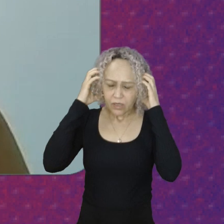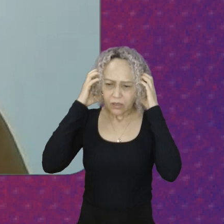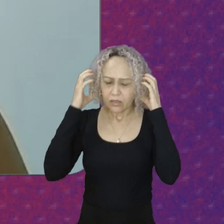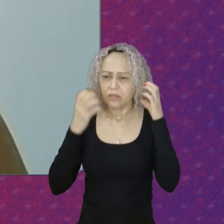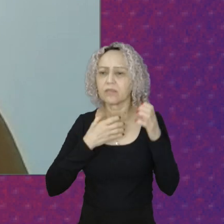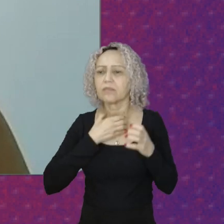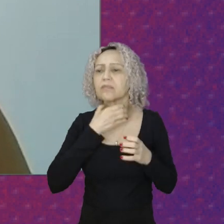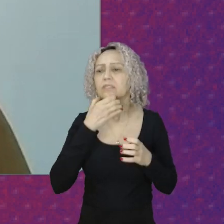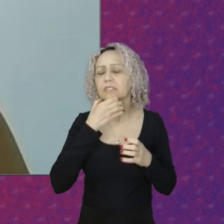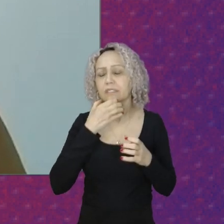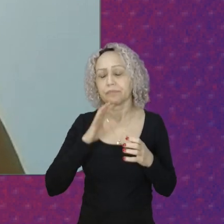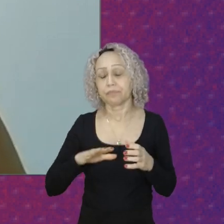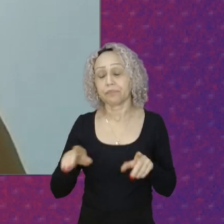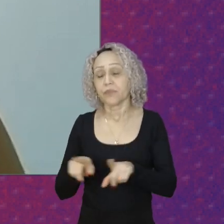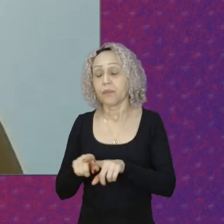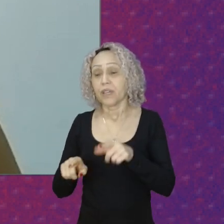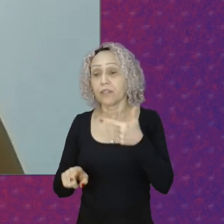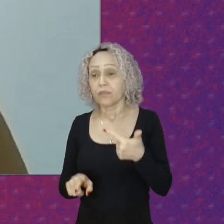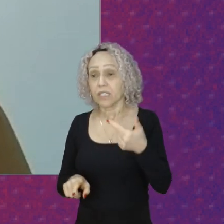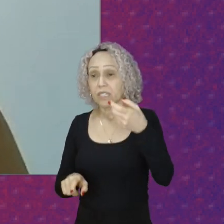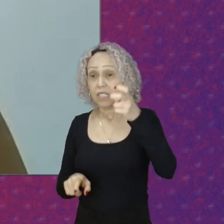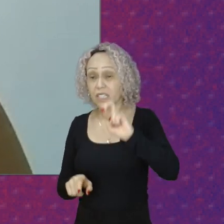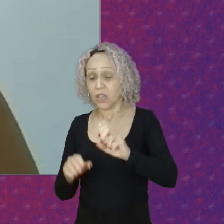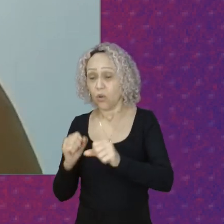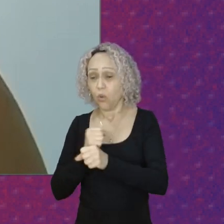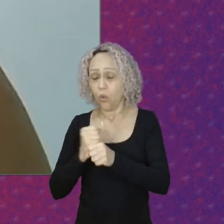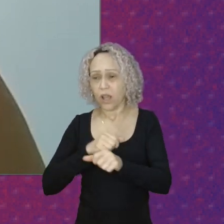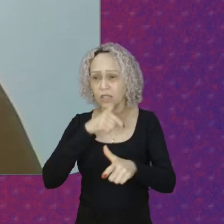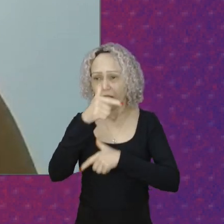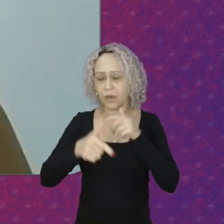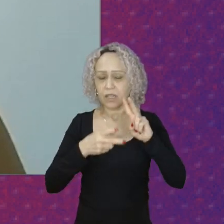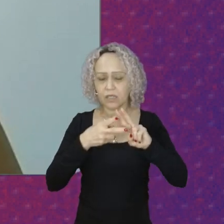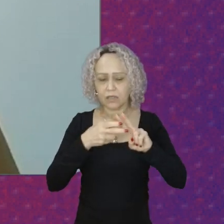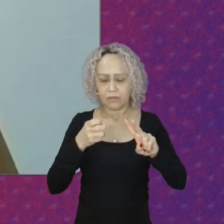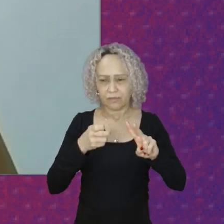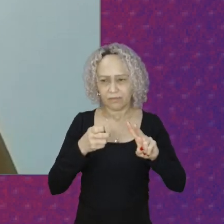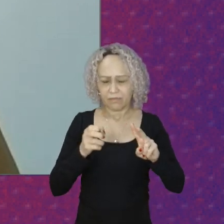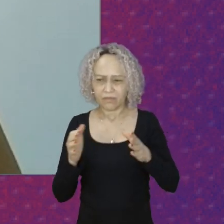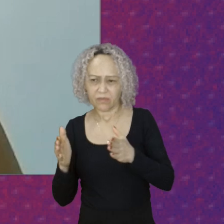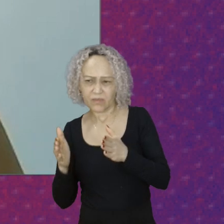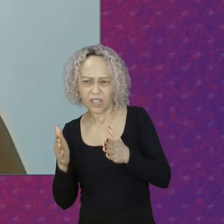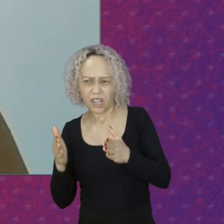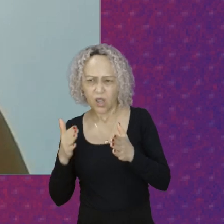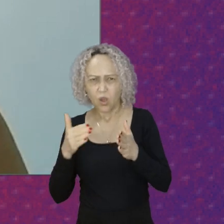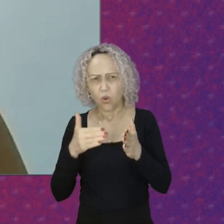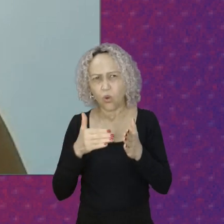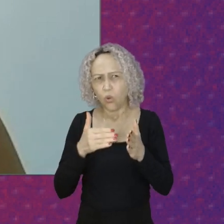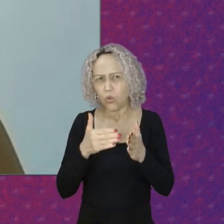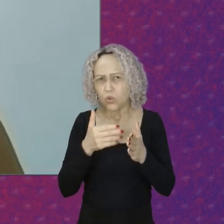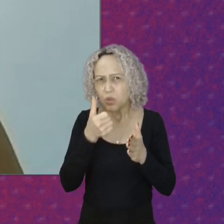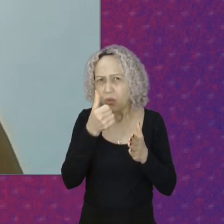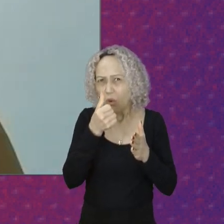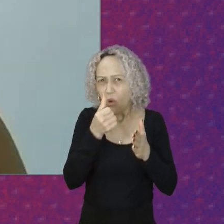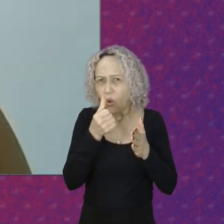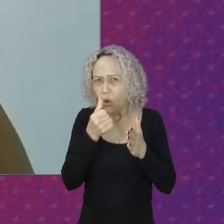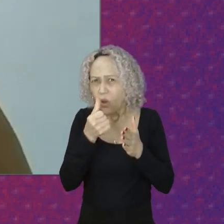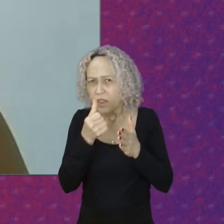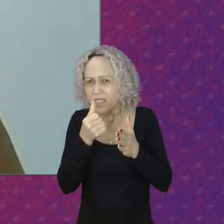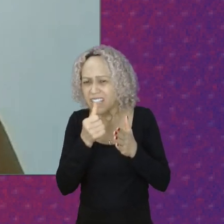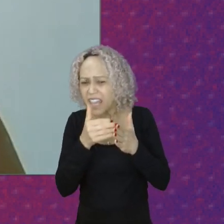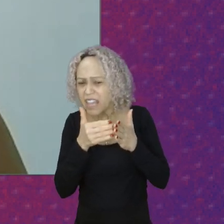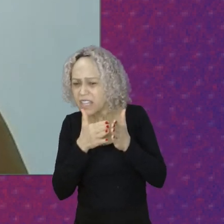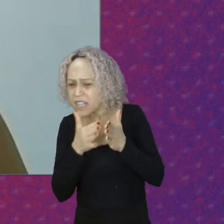anos de atuação no Sistema Único de Saúde, sendo os últimos 6 anos como